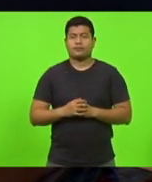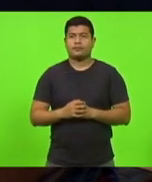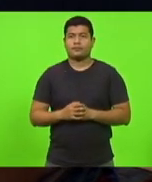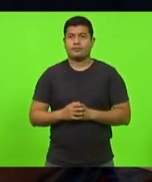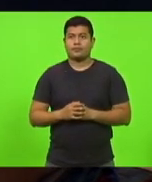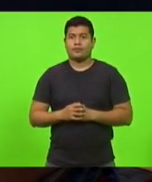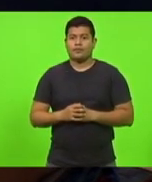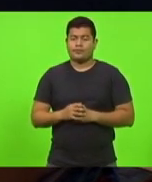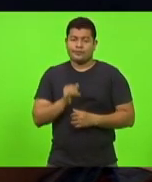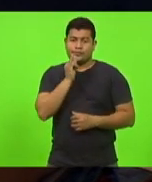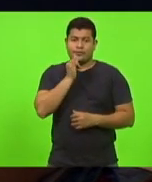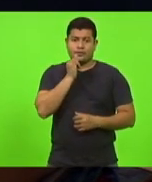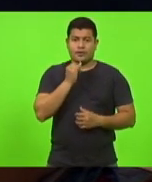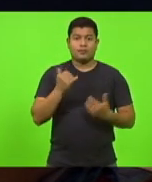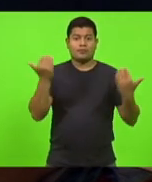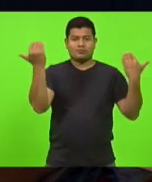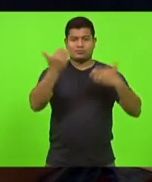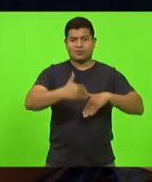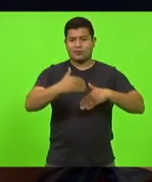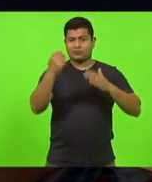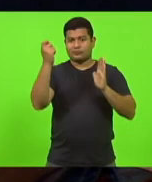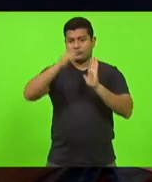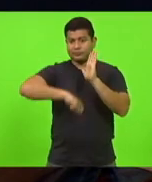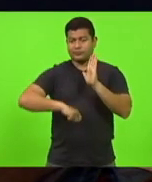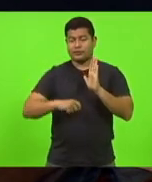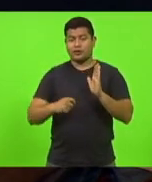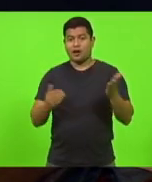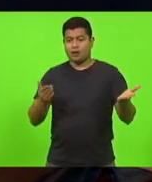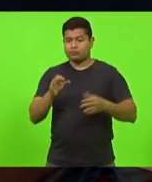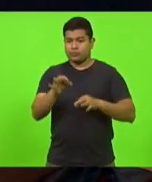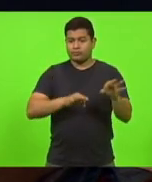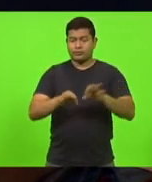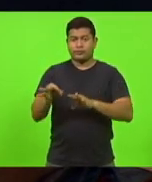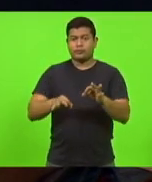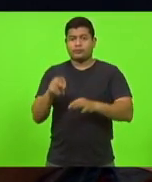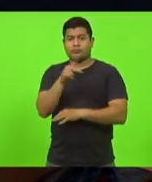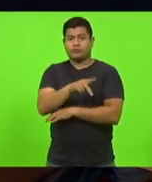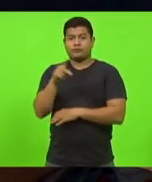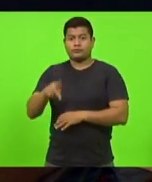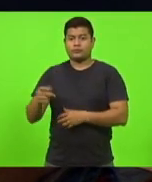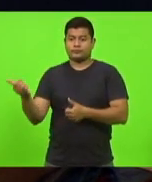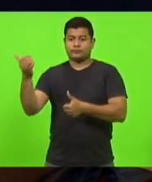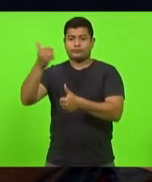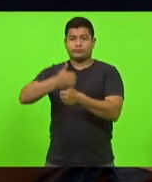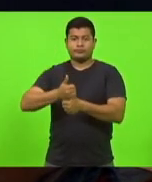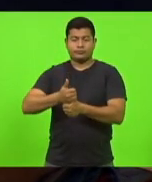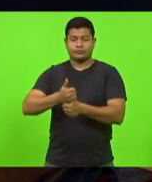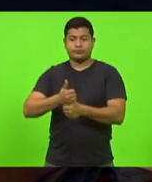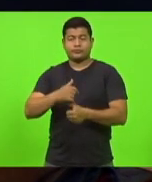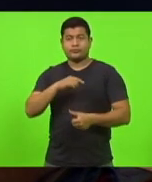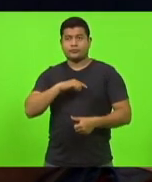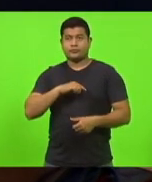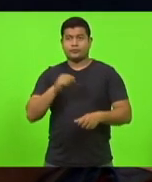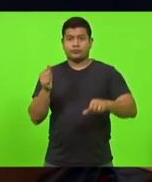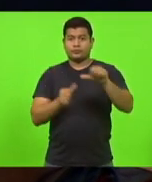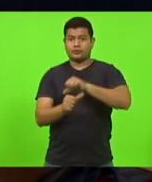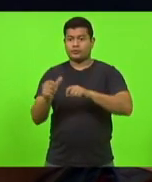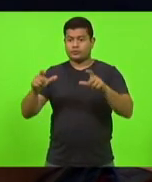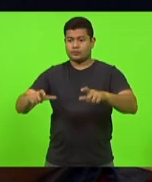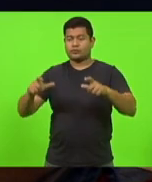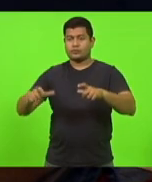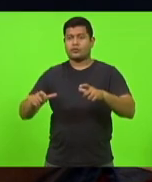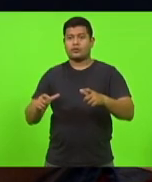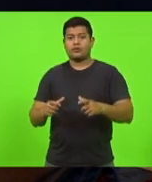concurso que está sendo montado agora para professores substitutos, tivemos que mudar o local, contratar